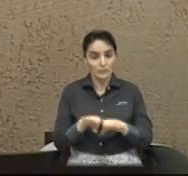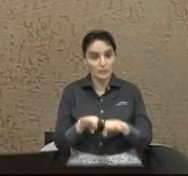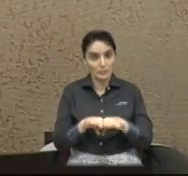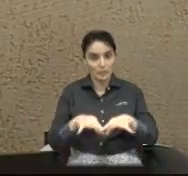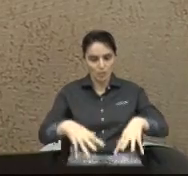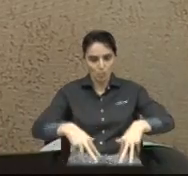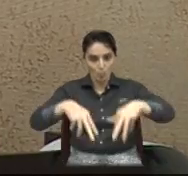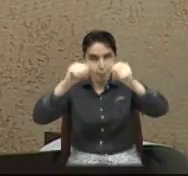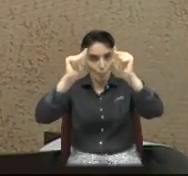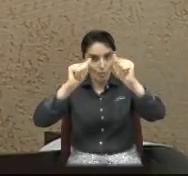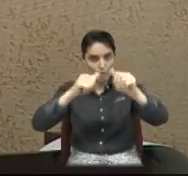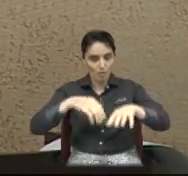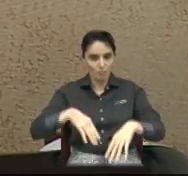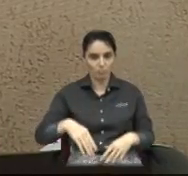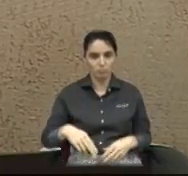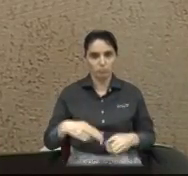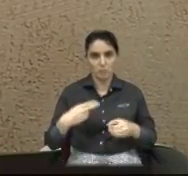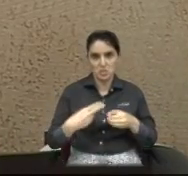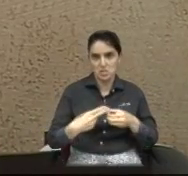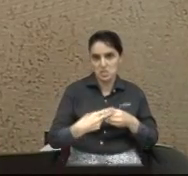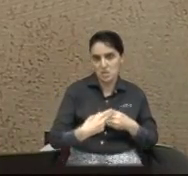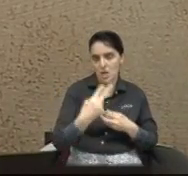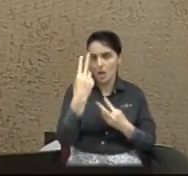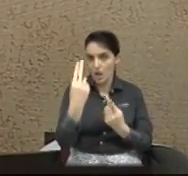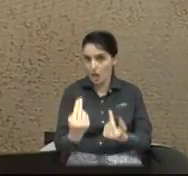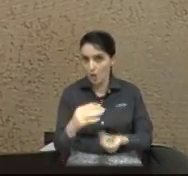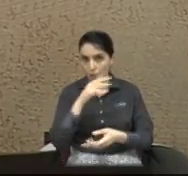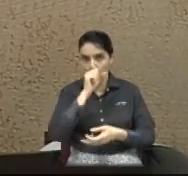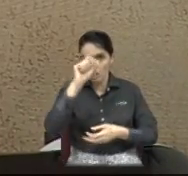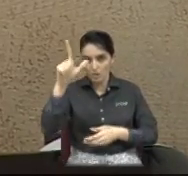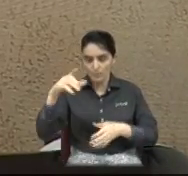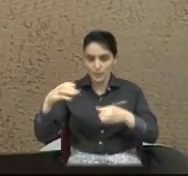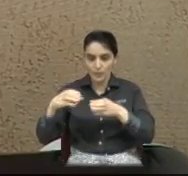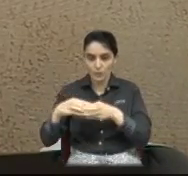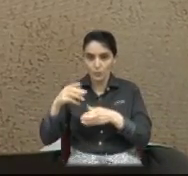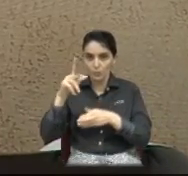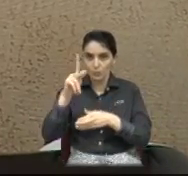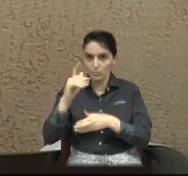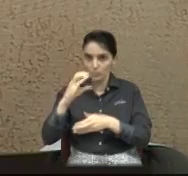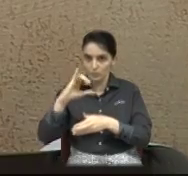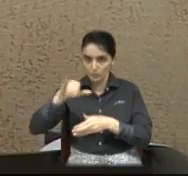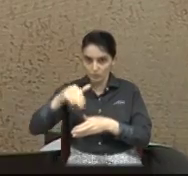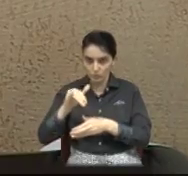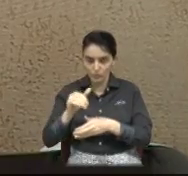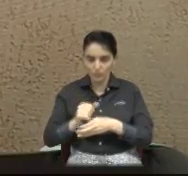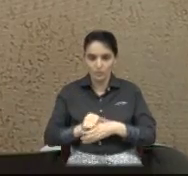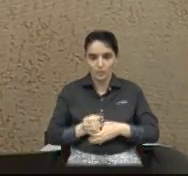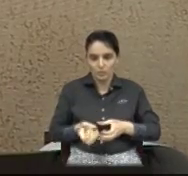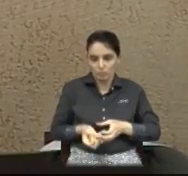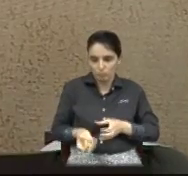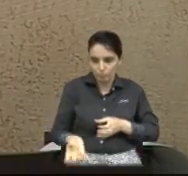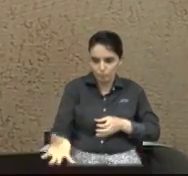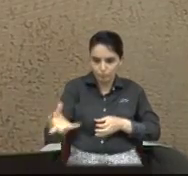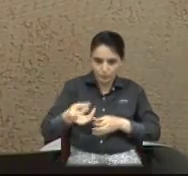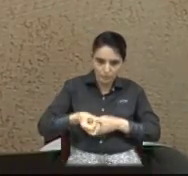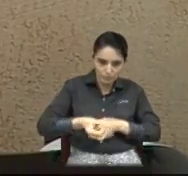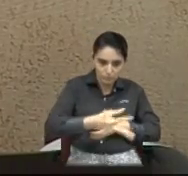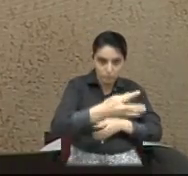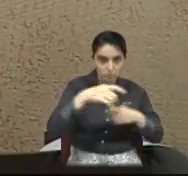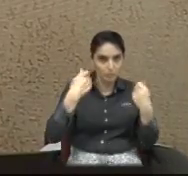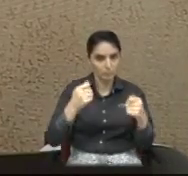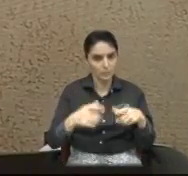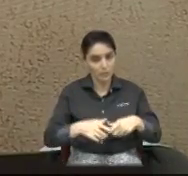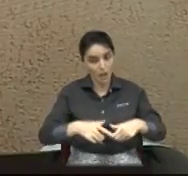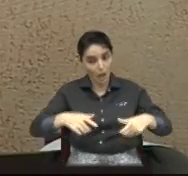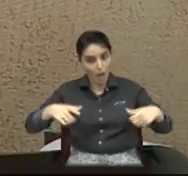as cidades que, como Limeira, compõem o Comitê PCJ, reivindicam que as vazões do sistema Cantareira sejam ampliadas de forma